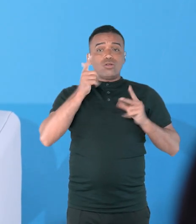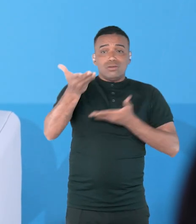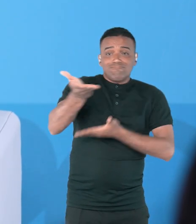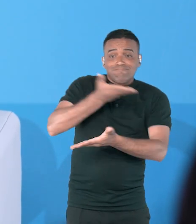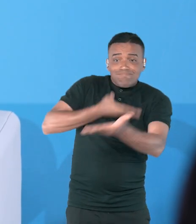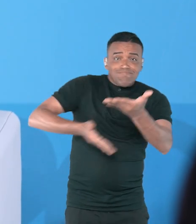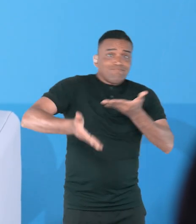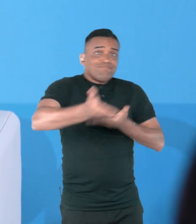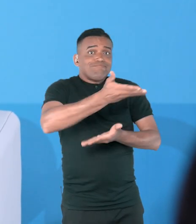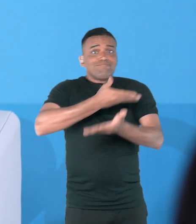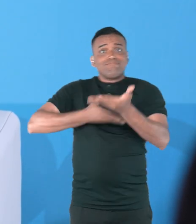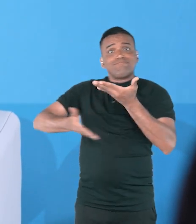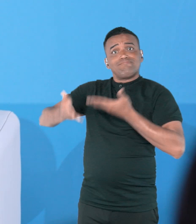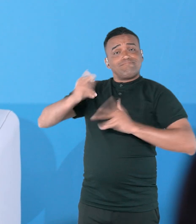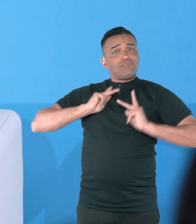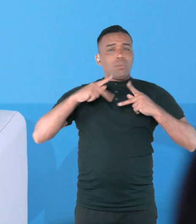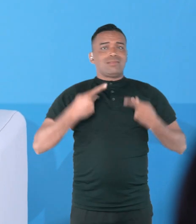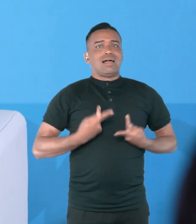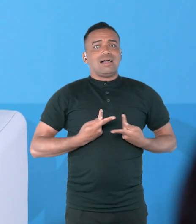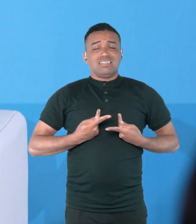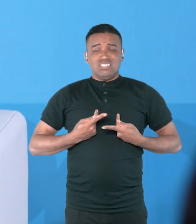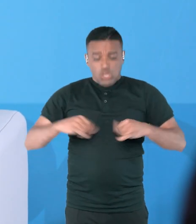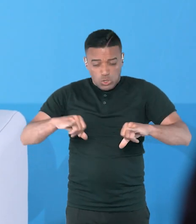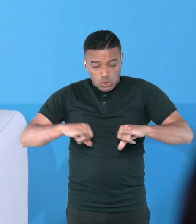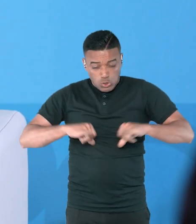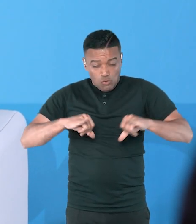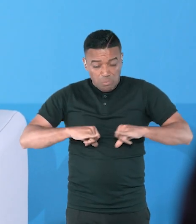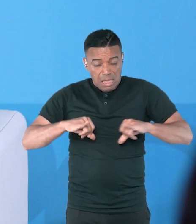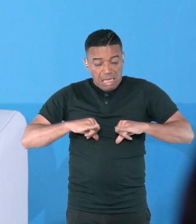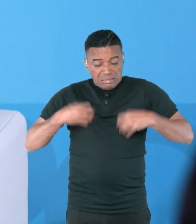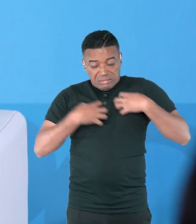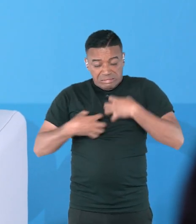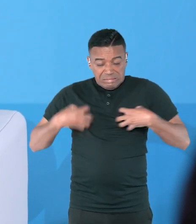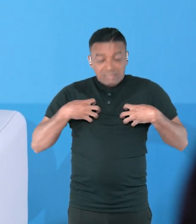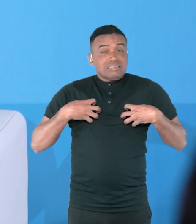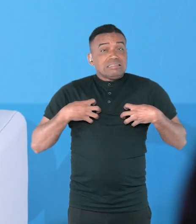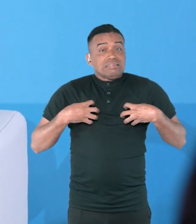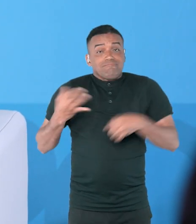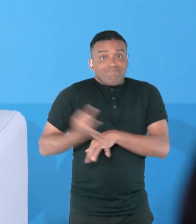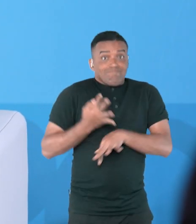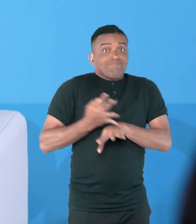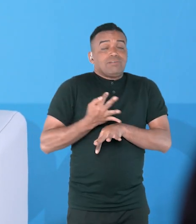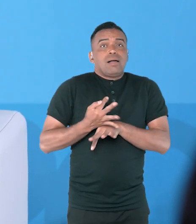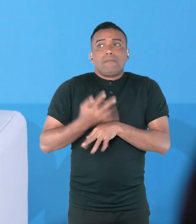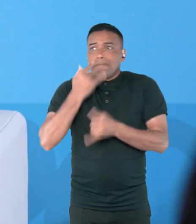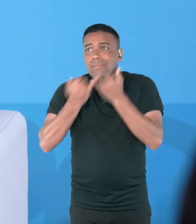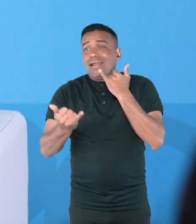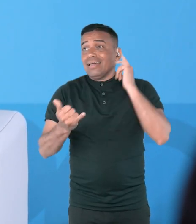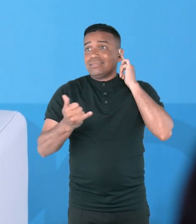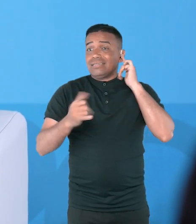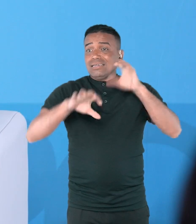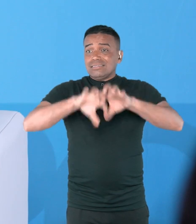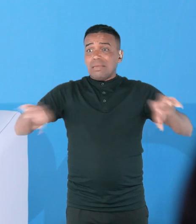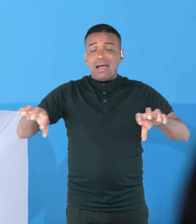a humanidade. Toda dor dilacera. Mas o que a torna intolerável é que quem a sente tem sempre a